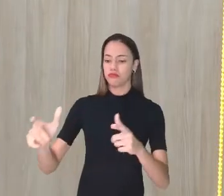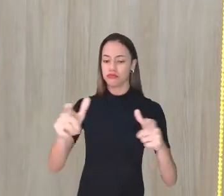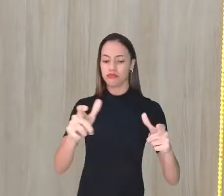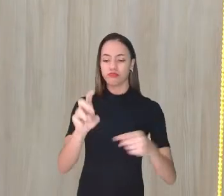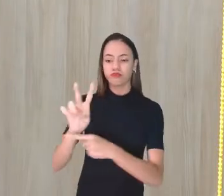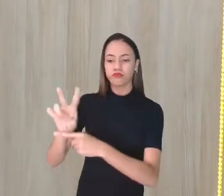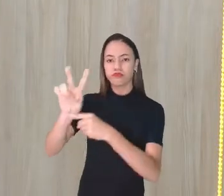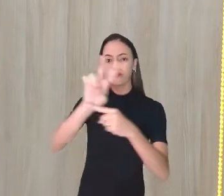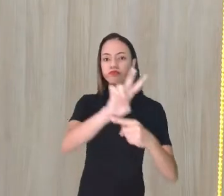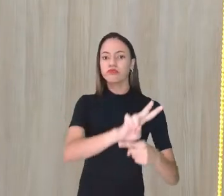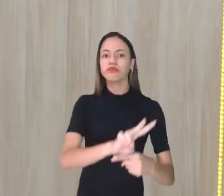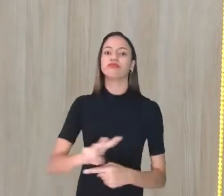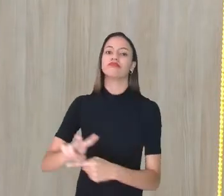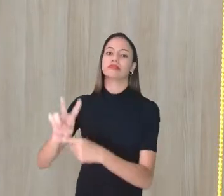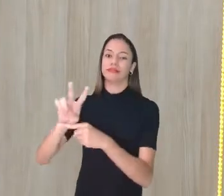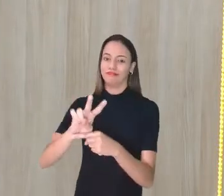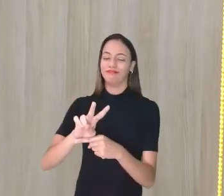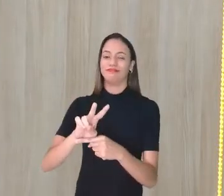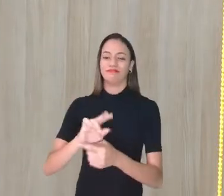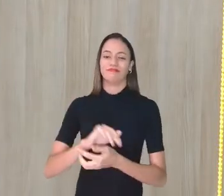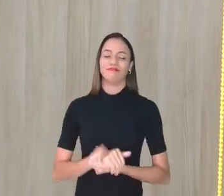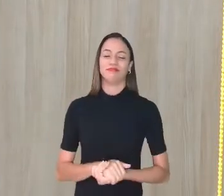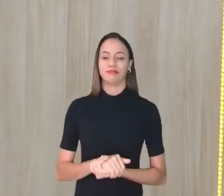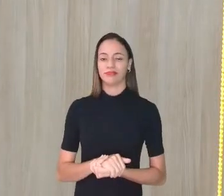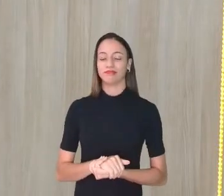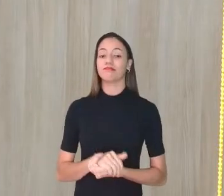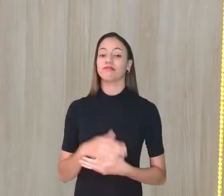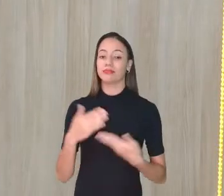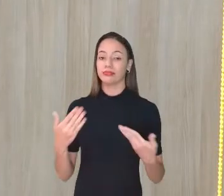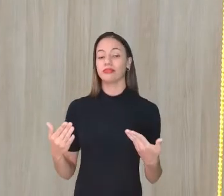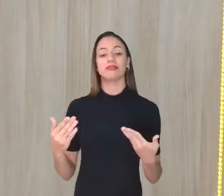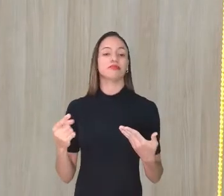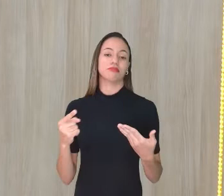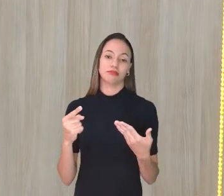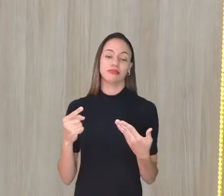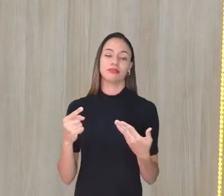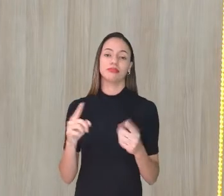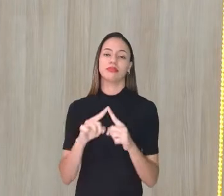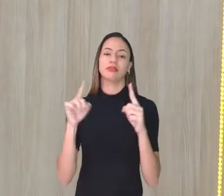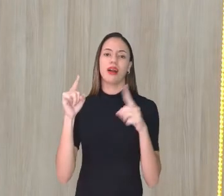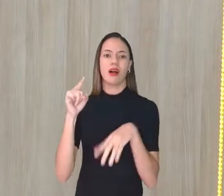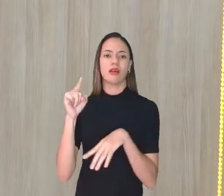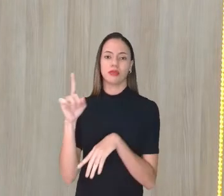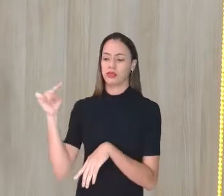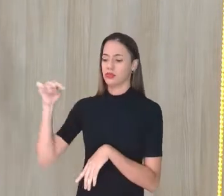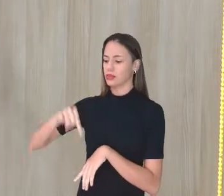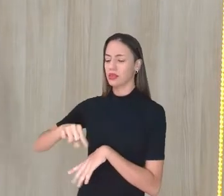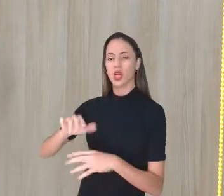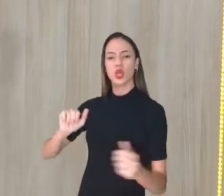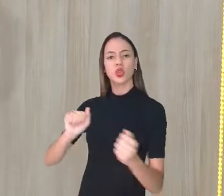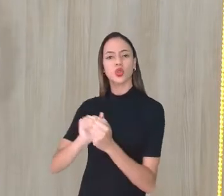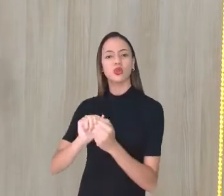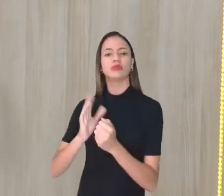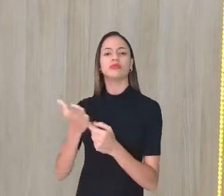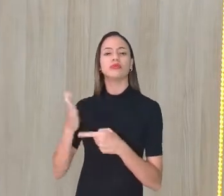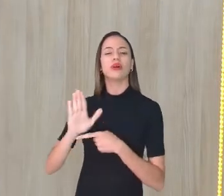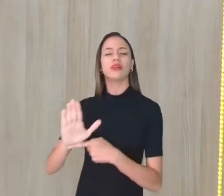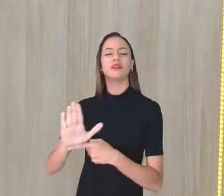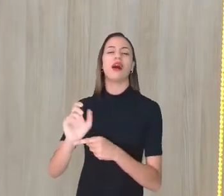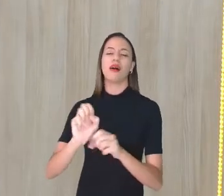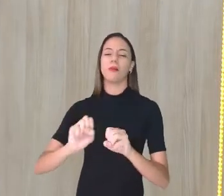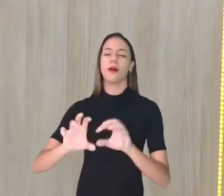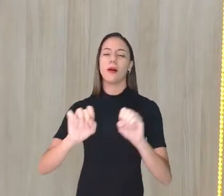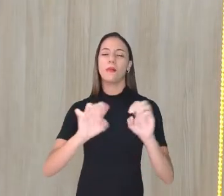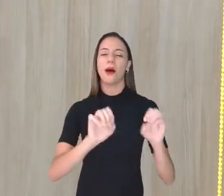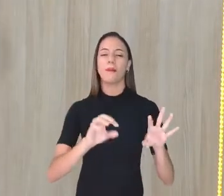de conservação. Pois é, gente. Mas quem está aqui comigo para ajudar a passar esse conhecimento